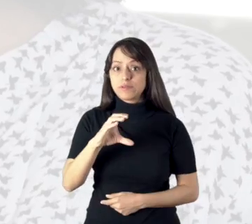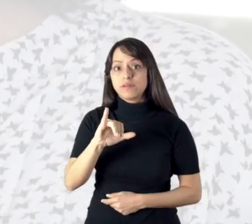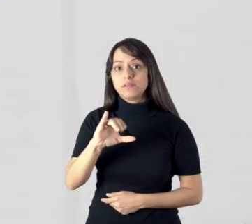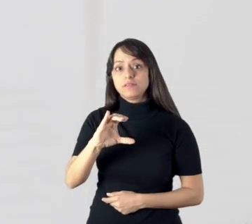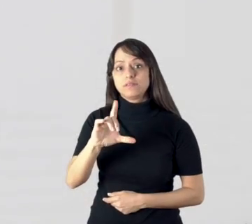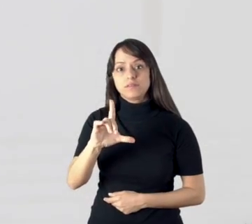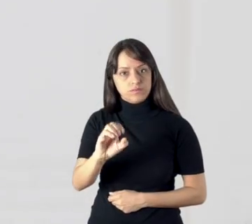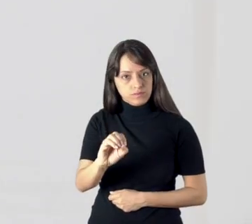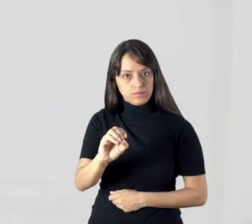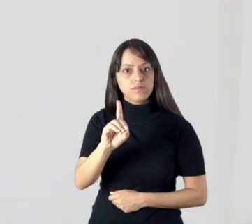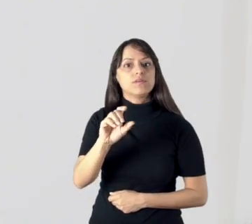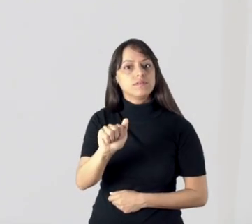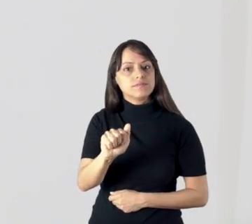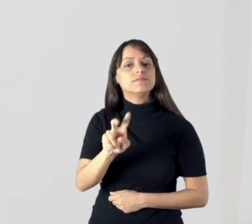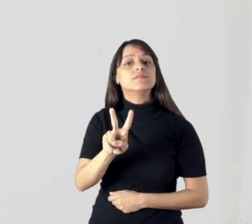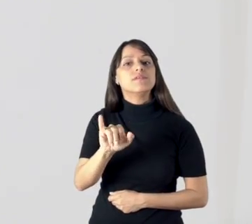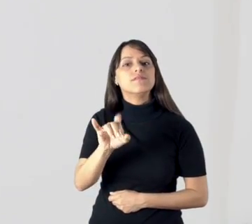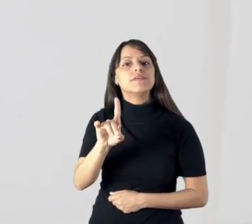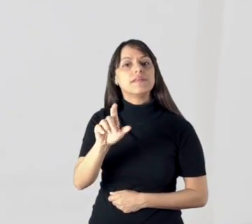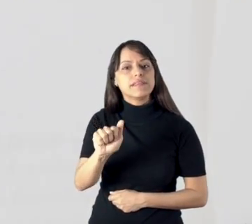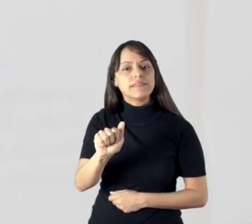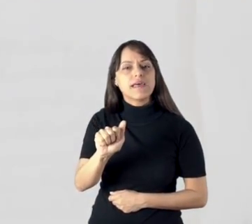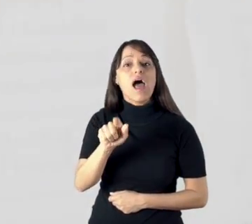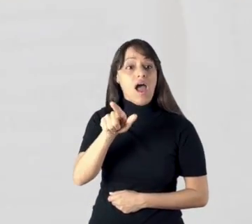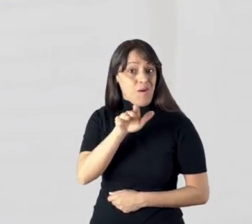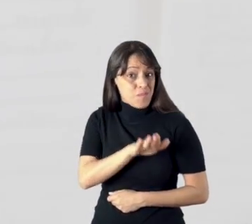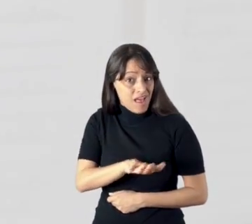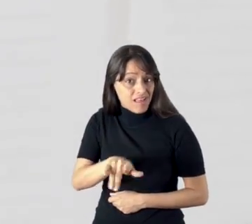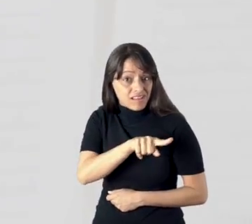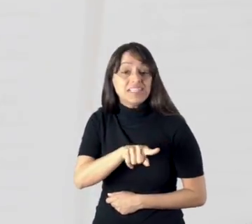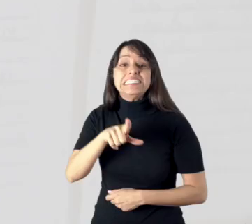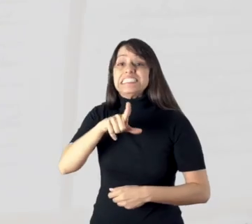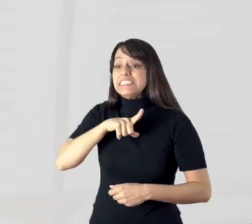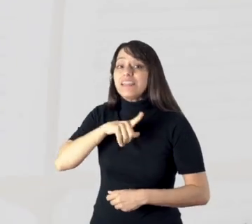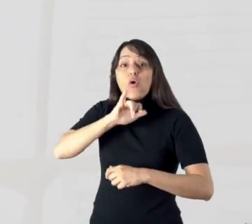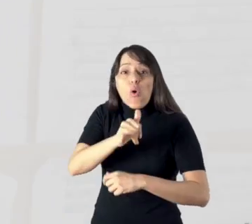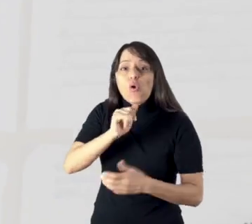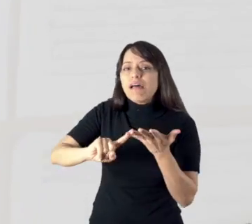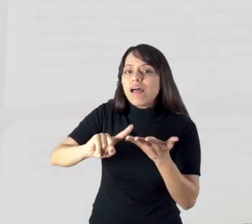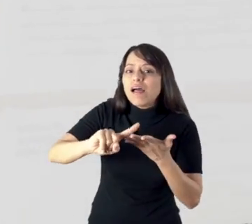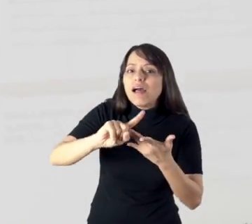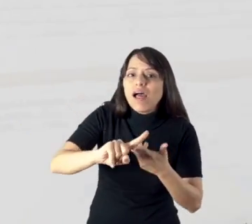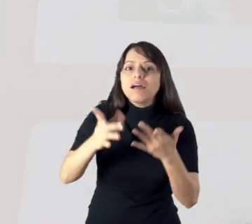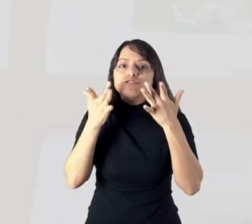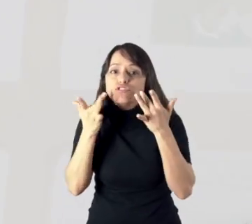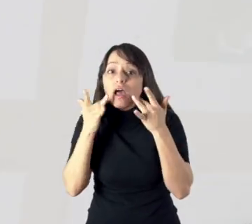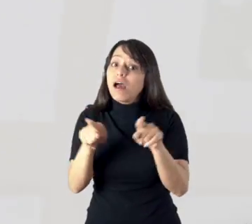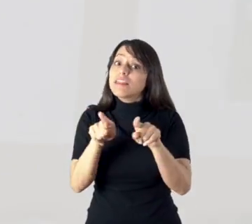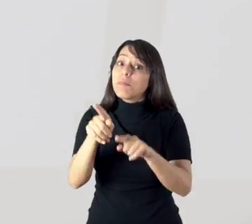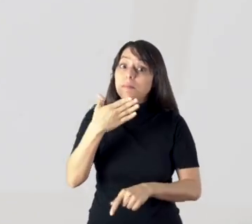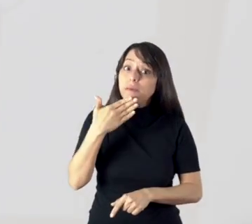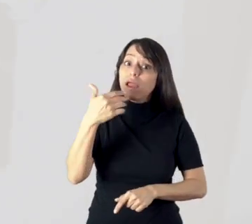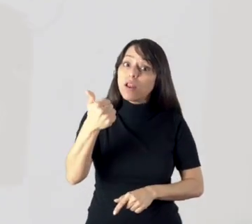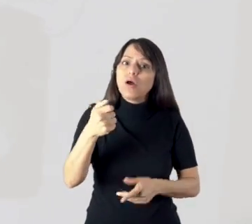musical. E ele falava muito dos personagens. Ele também teve algo que marcou profundamente, tanto na questão mais elaborada